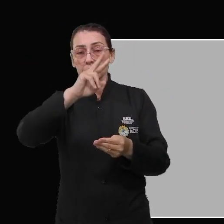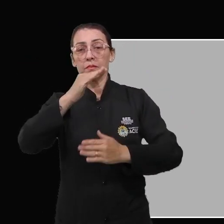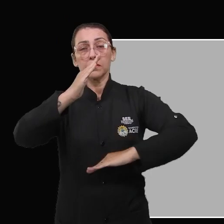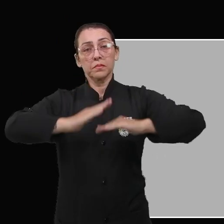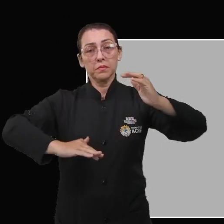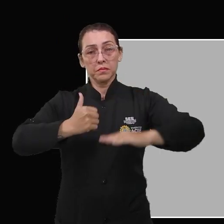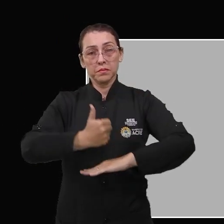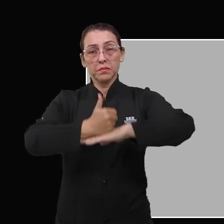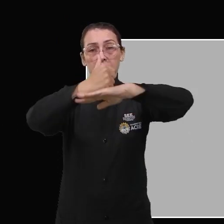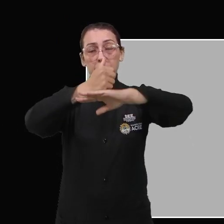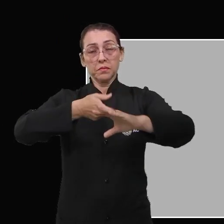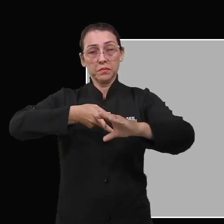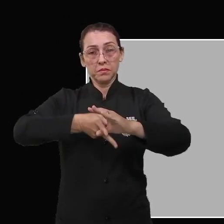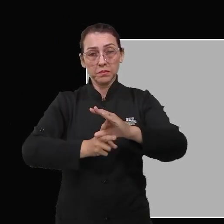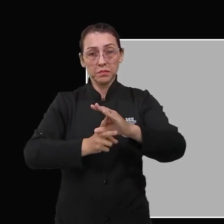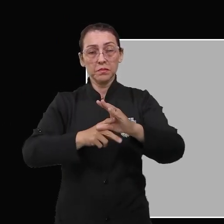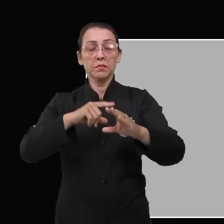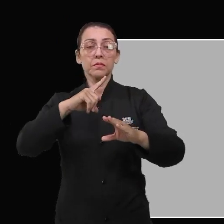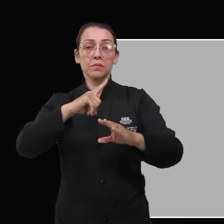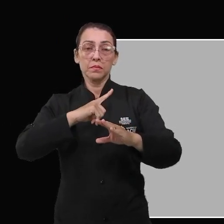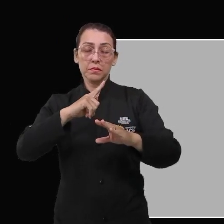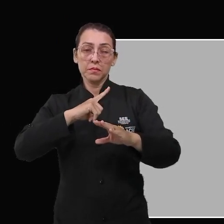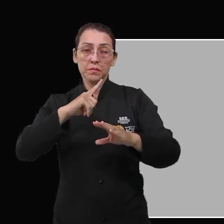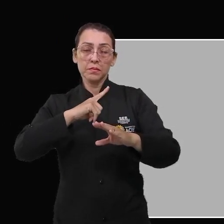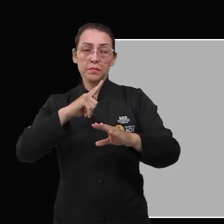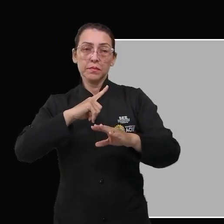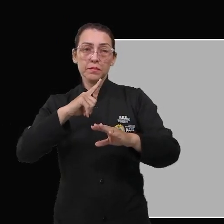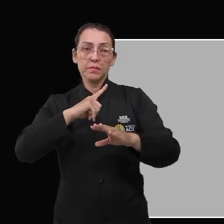profissional. Né? Então ele tem as suas